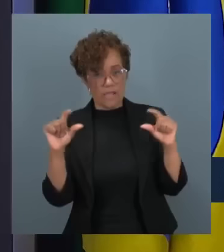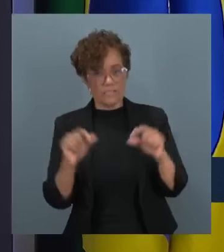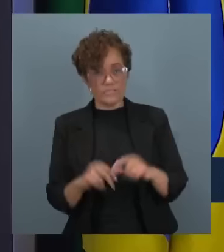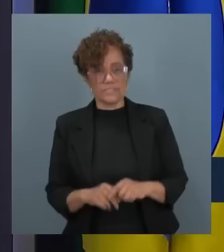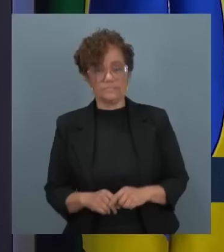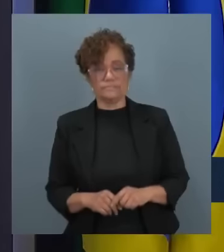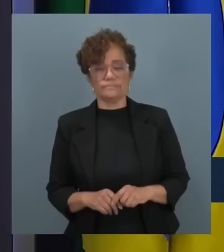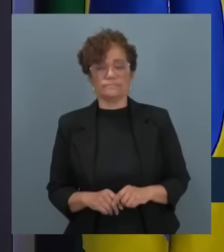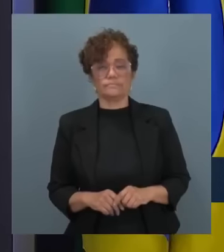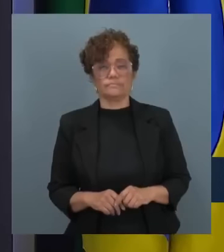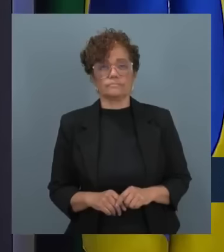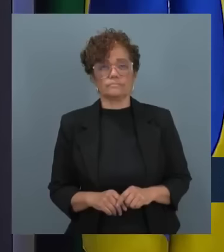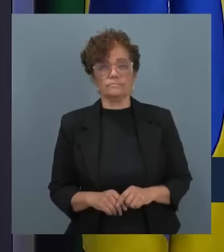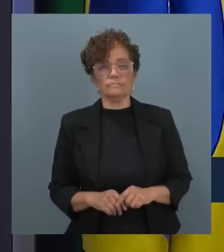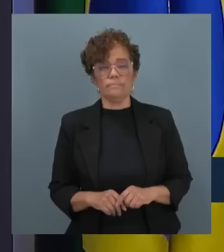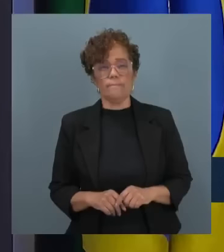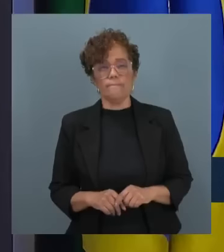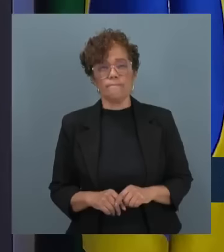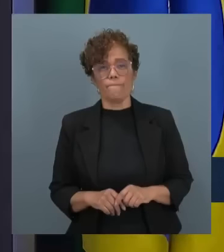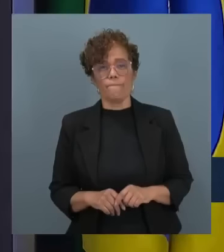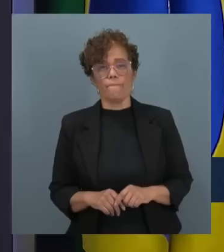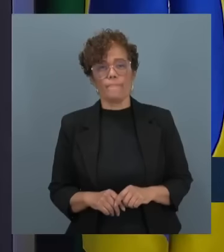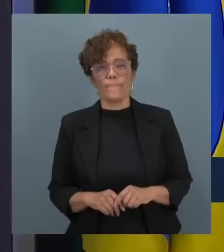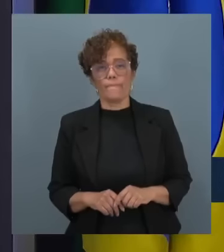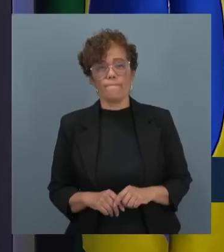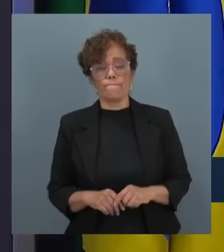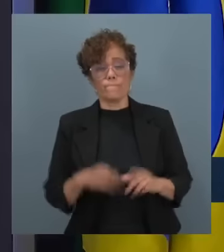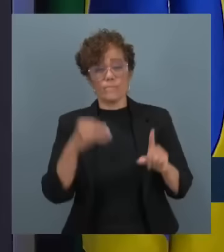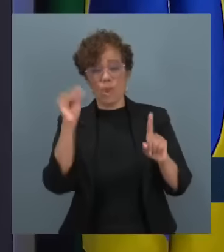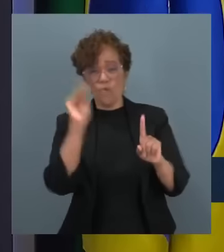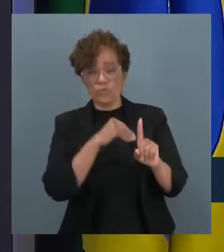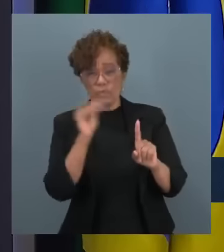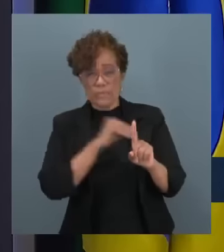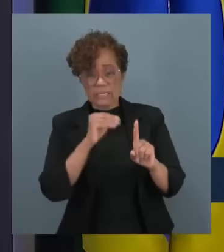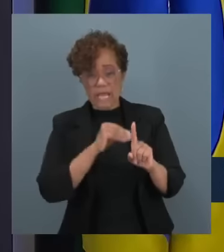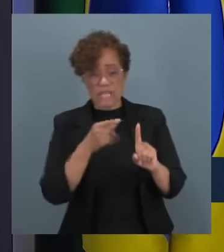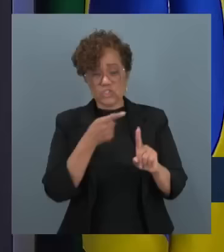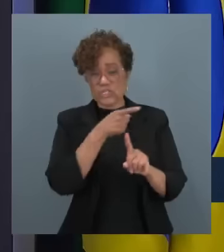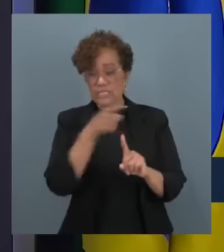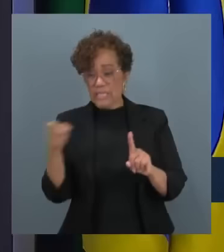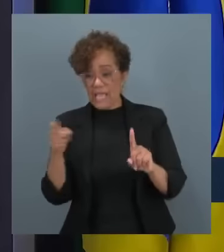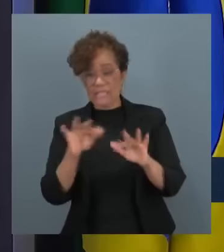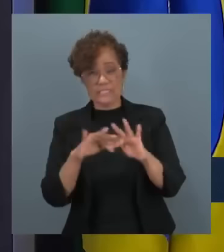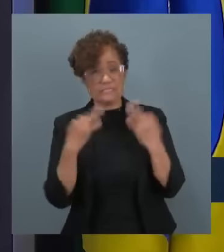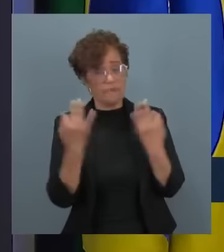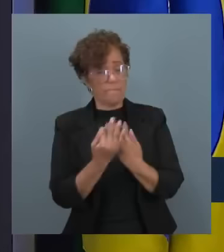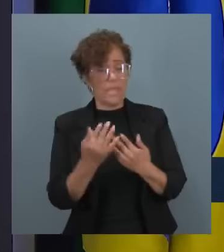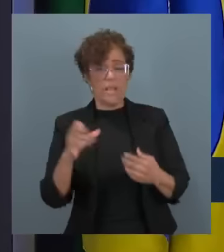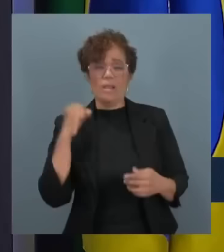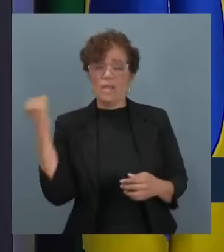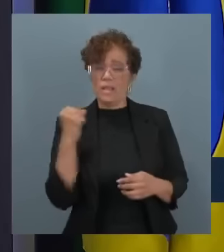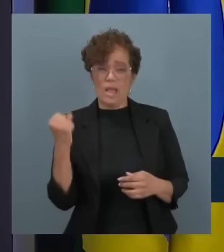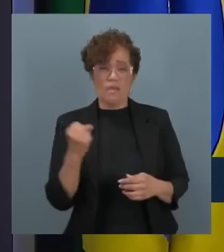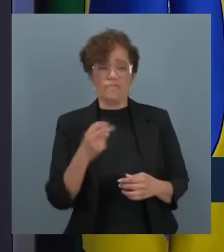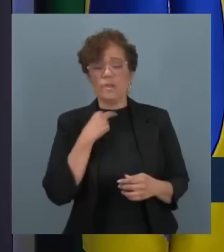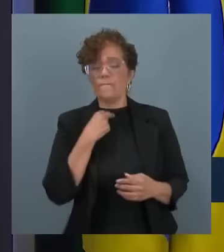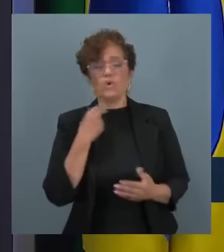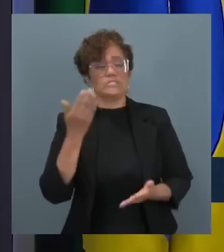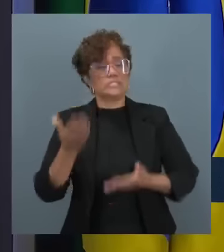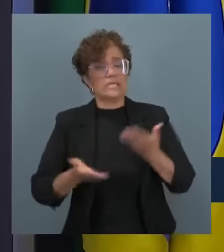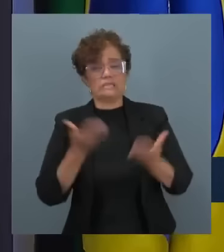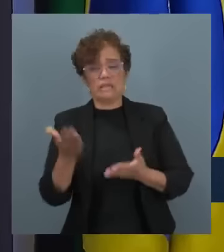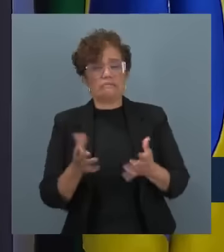gosto de terminar. Sabe por quê? A vulnerabilidade dessas famílias é extrema e não pode ser tratada de